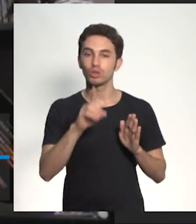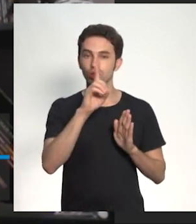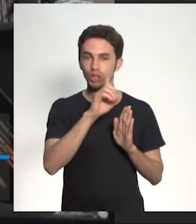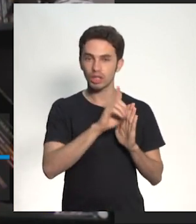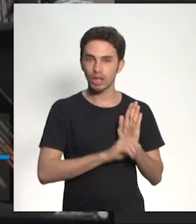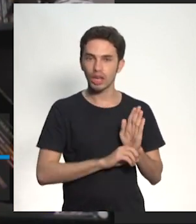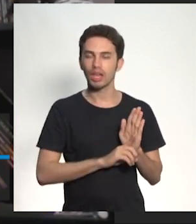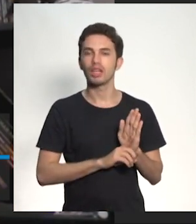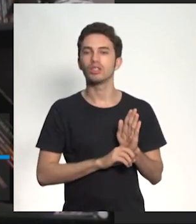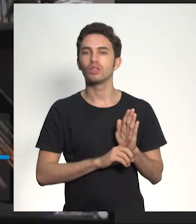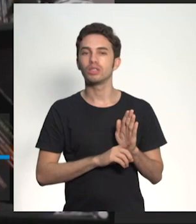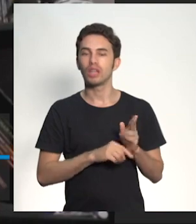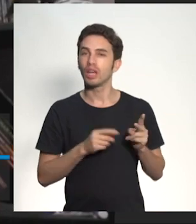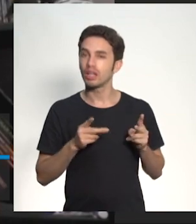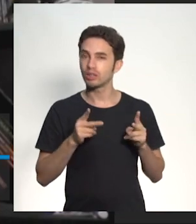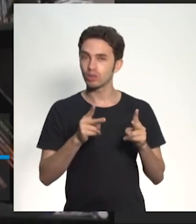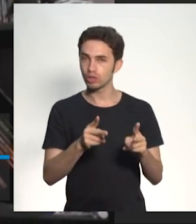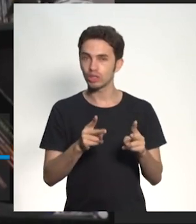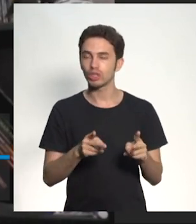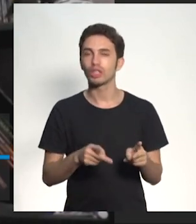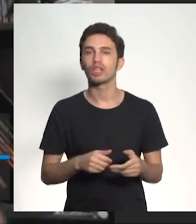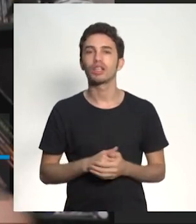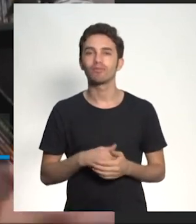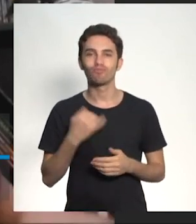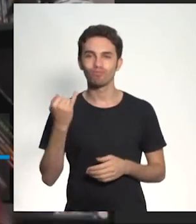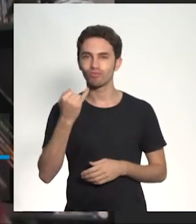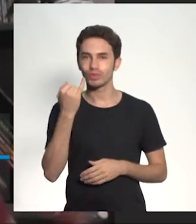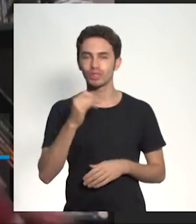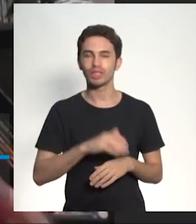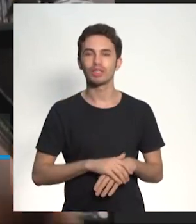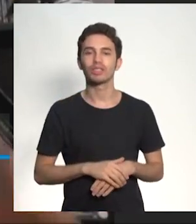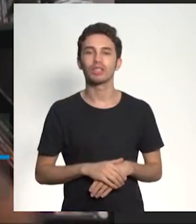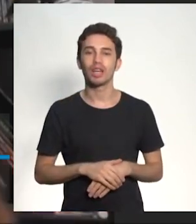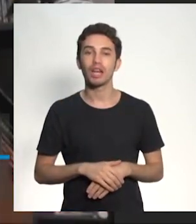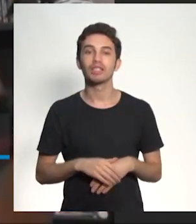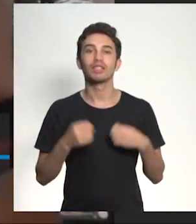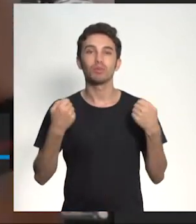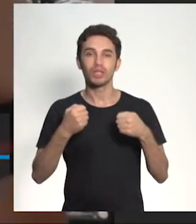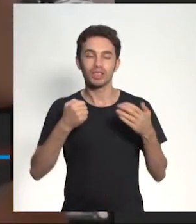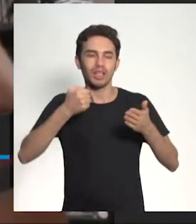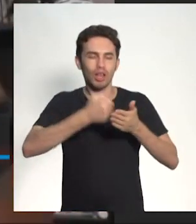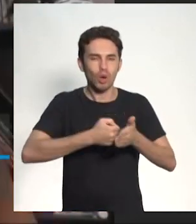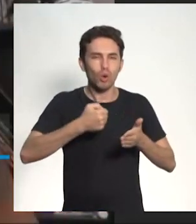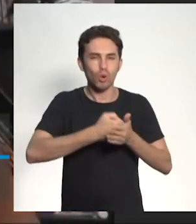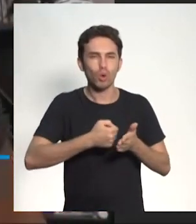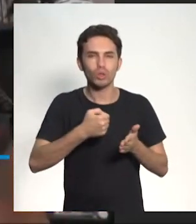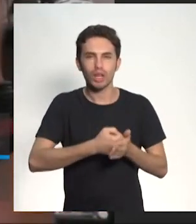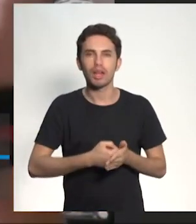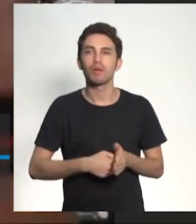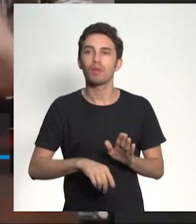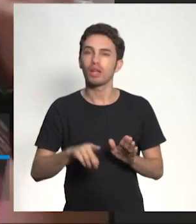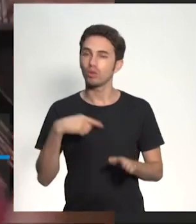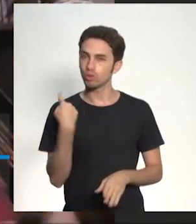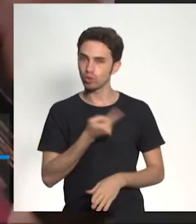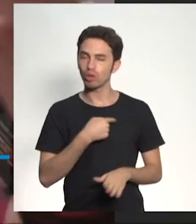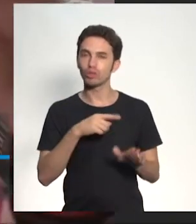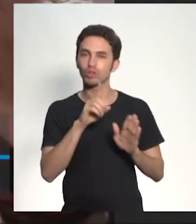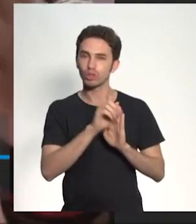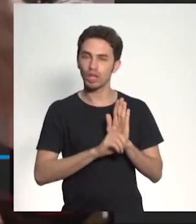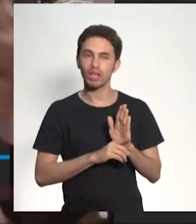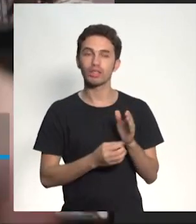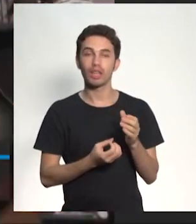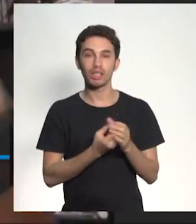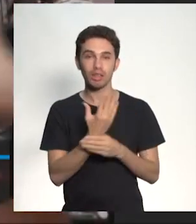né, existam e continuem existindo. Justamente, né, a gente precisa lutar não só para que novos direitos surjam